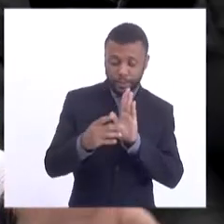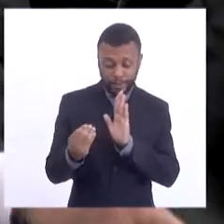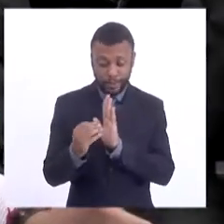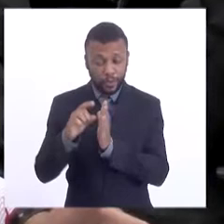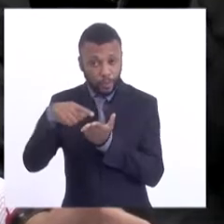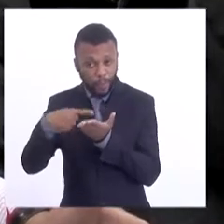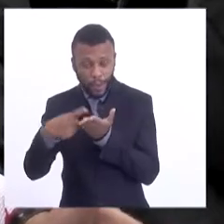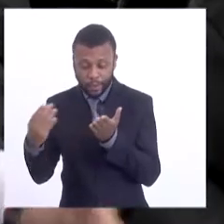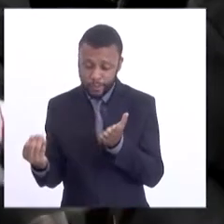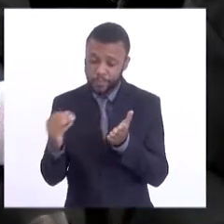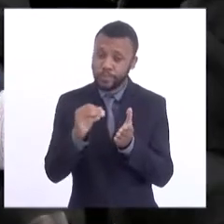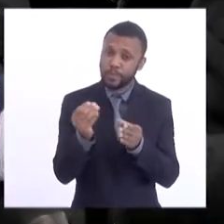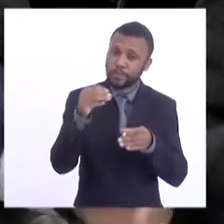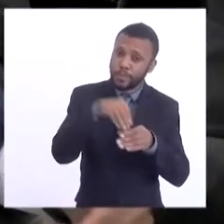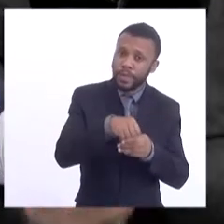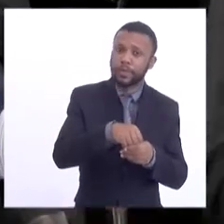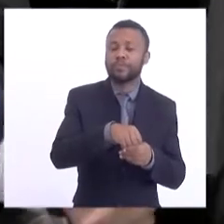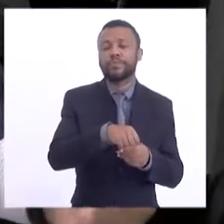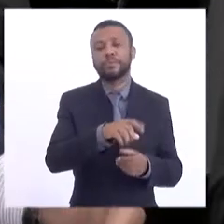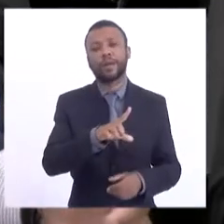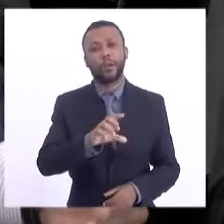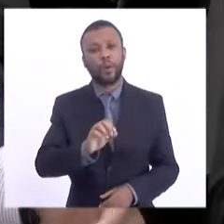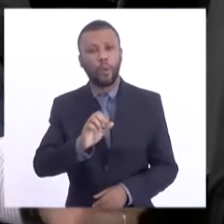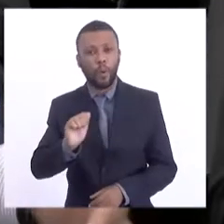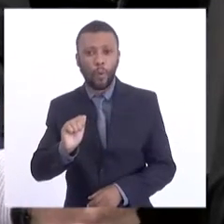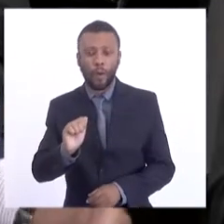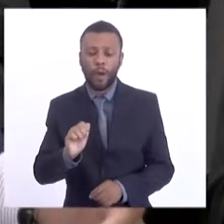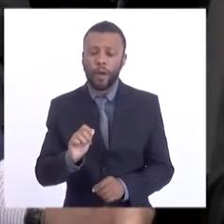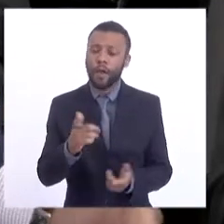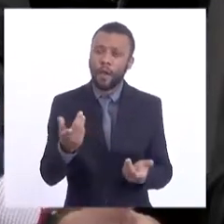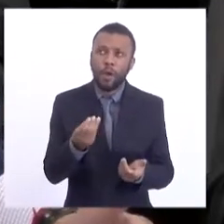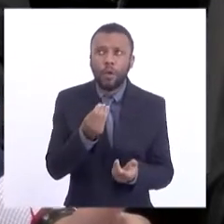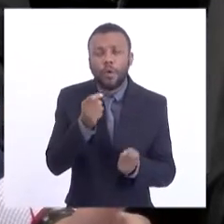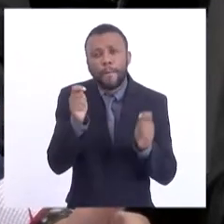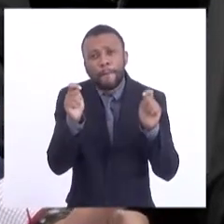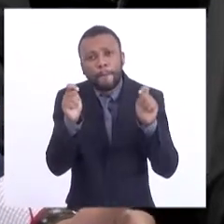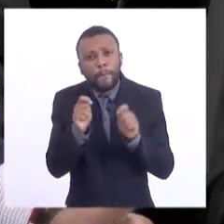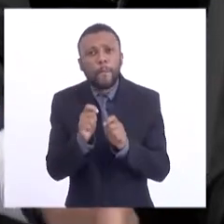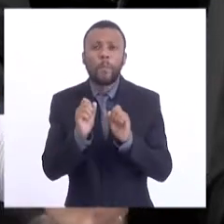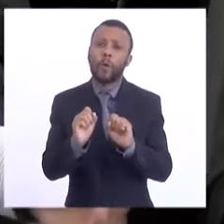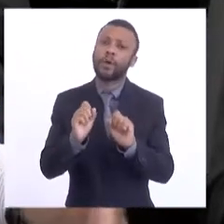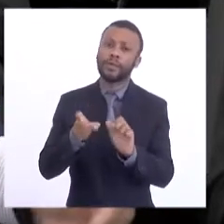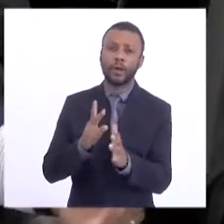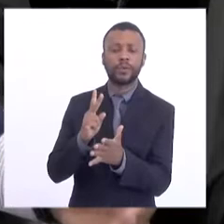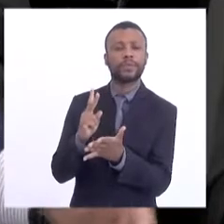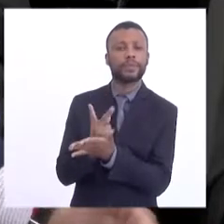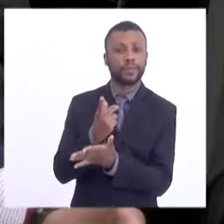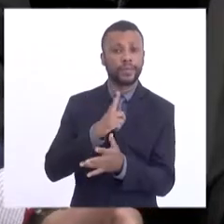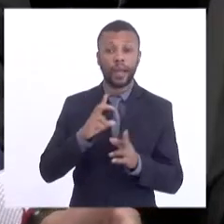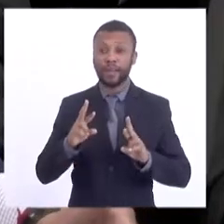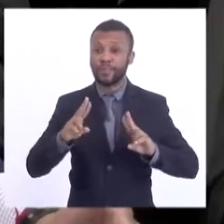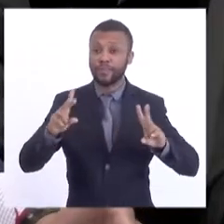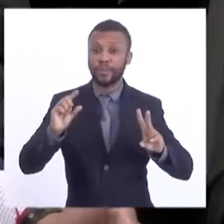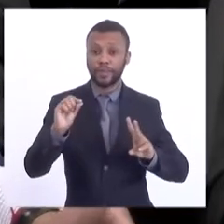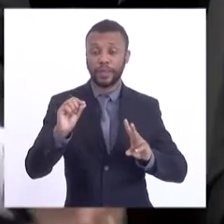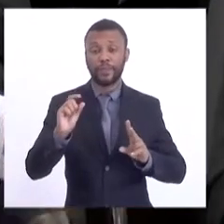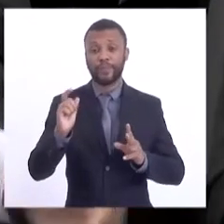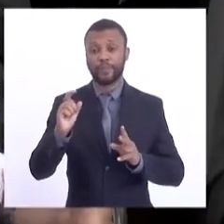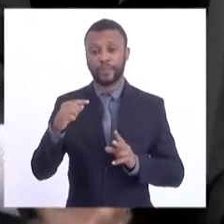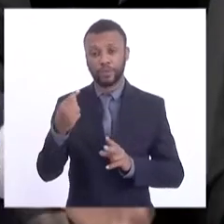estão na lua o que pode ter acontecido ou a diferença EA incorporação